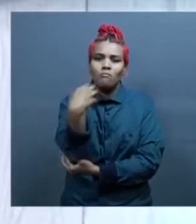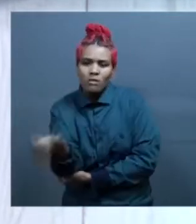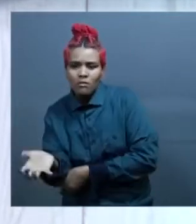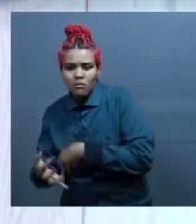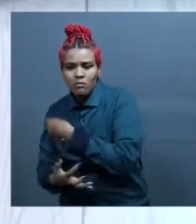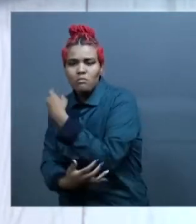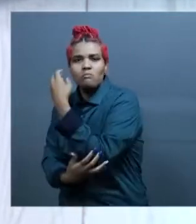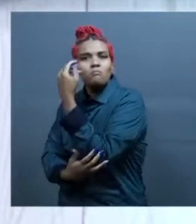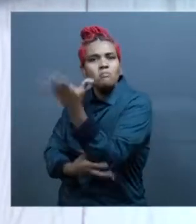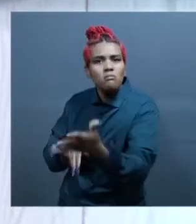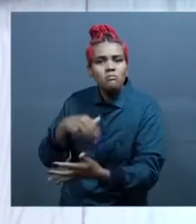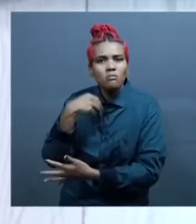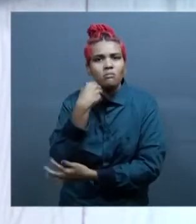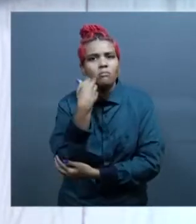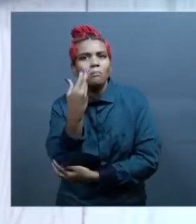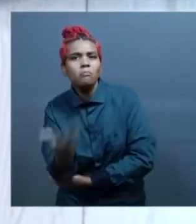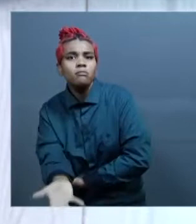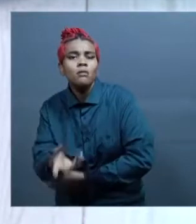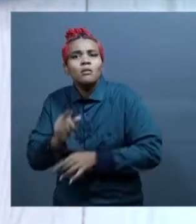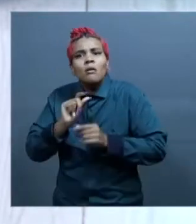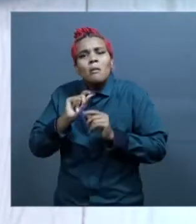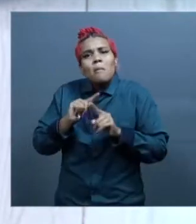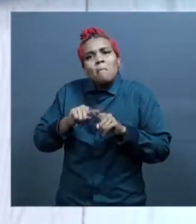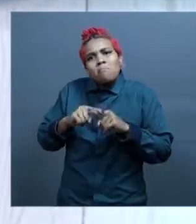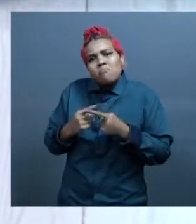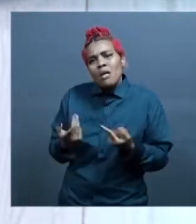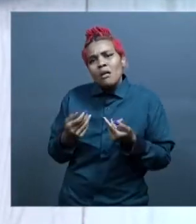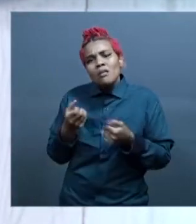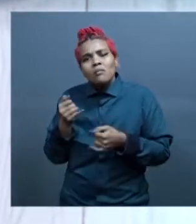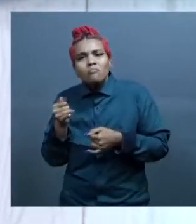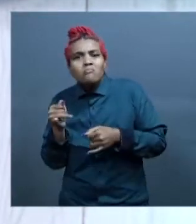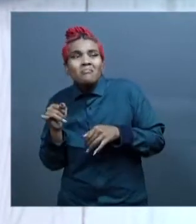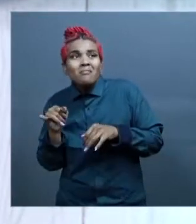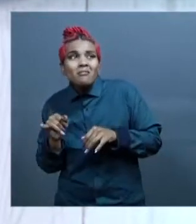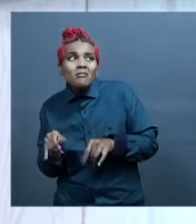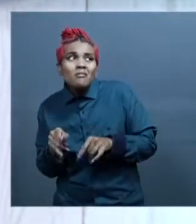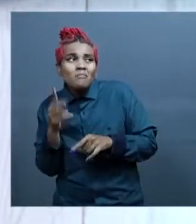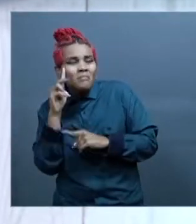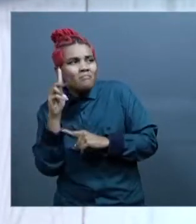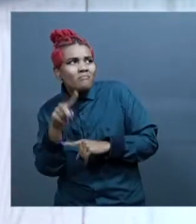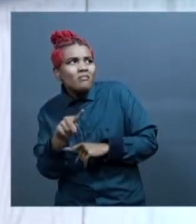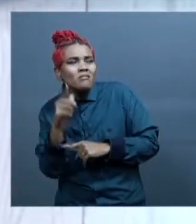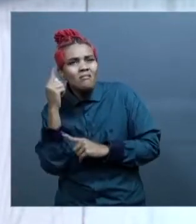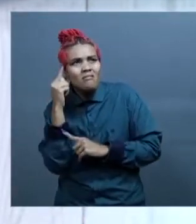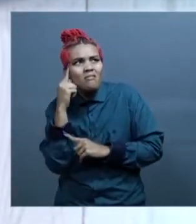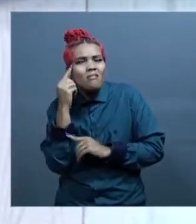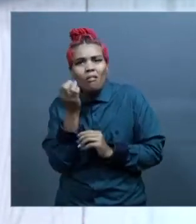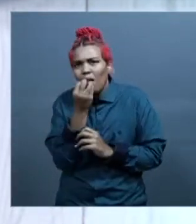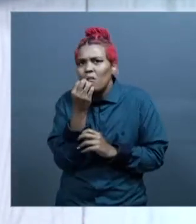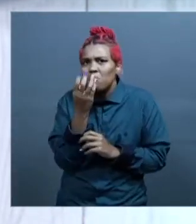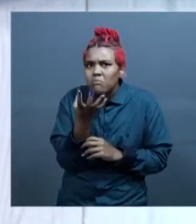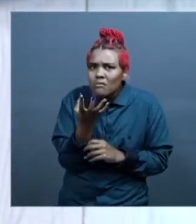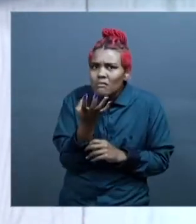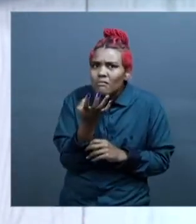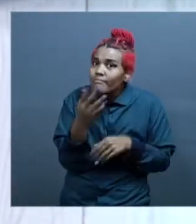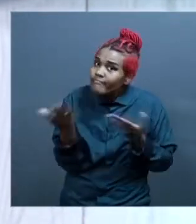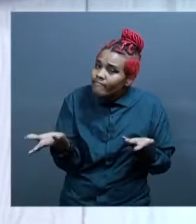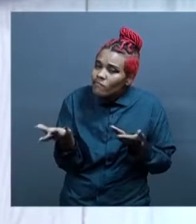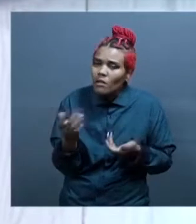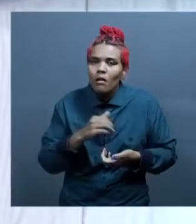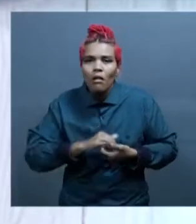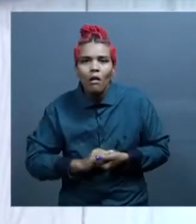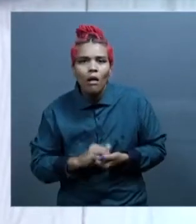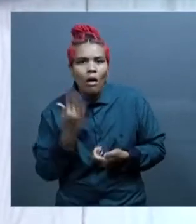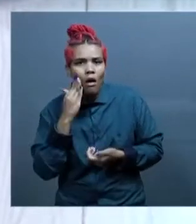é necessário mas será que ele é a melhor alternativa entenda mais sobre esse assunto na reportagem de fernando cunha